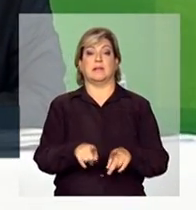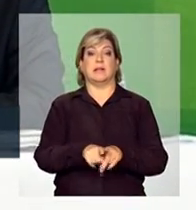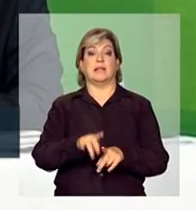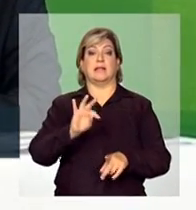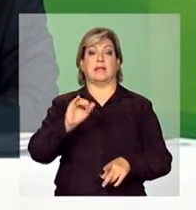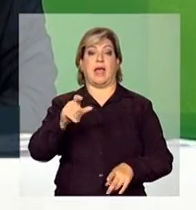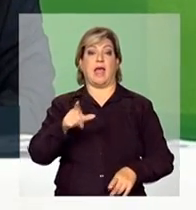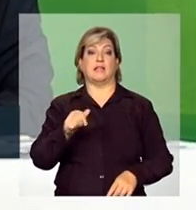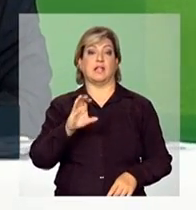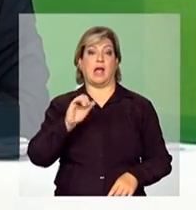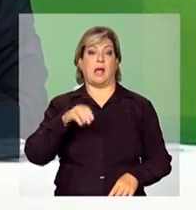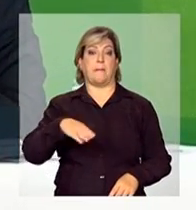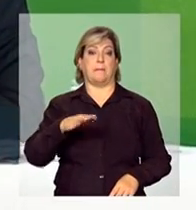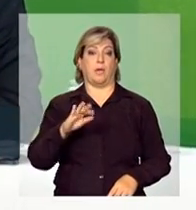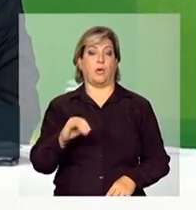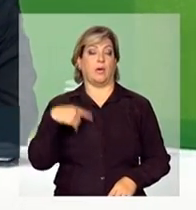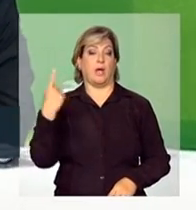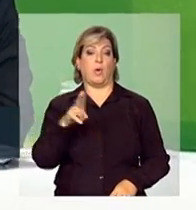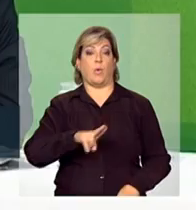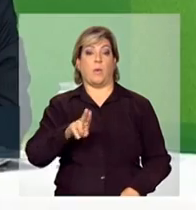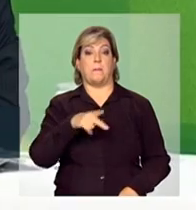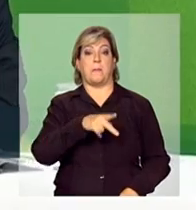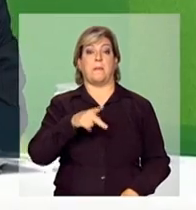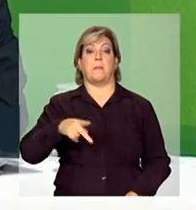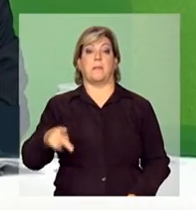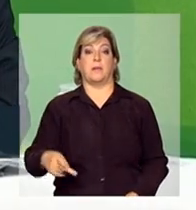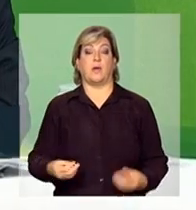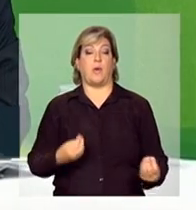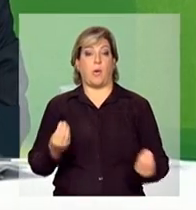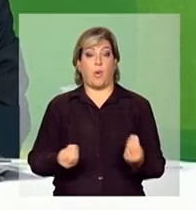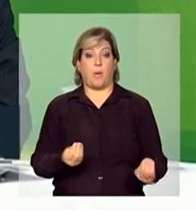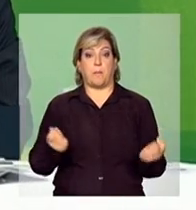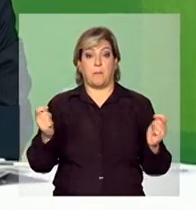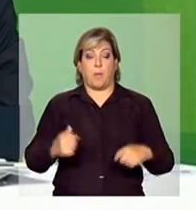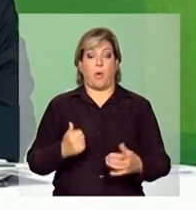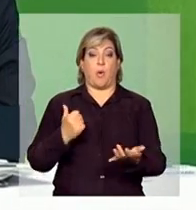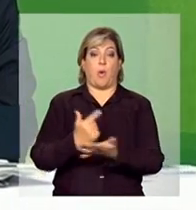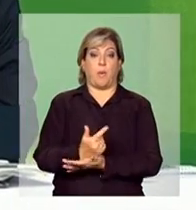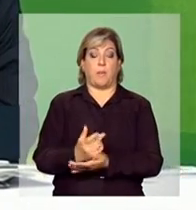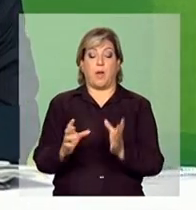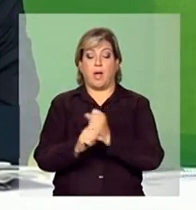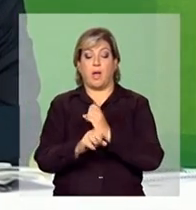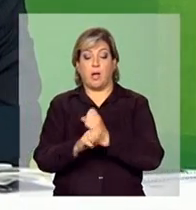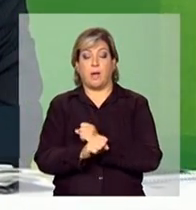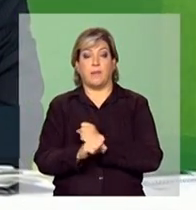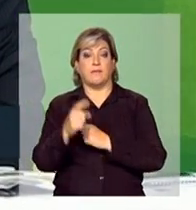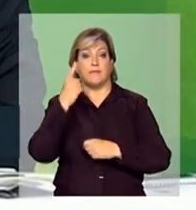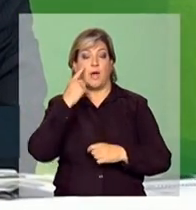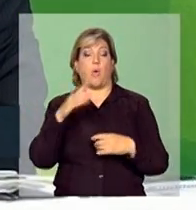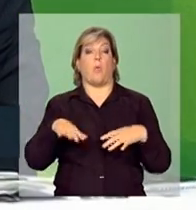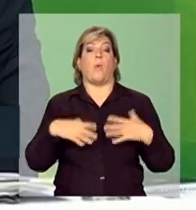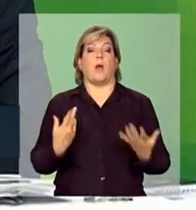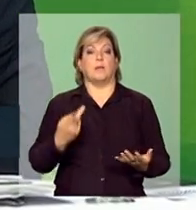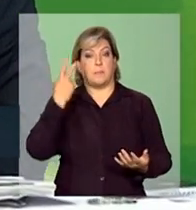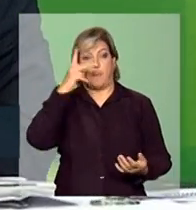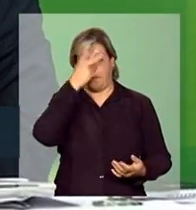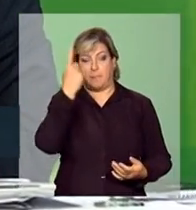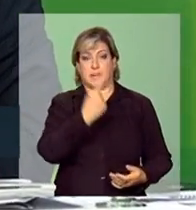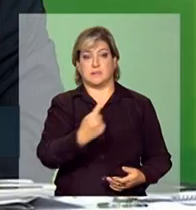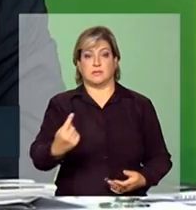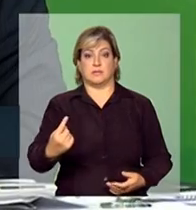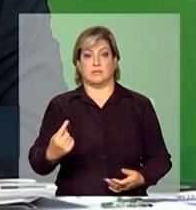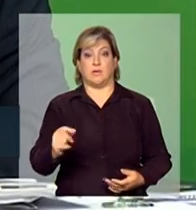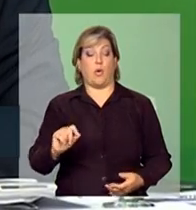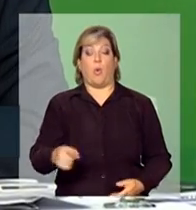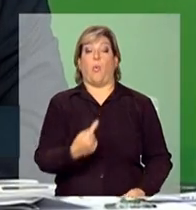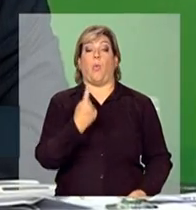usaram o poder de compra o ppp o poder de compra comparado para calcular a renda per capita porque o único critério de renda para eles é a renda per